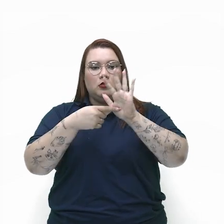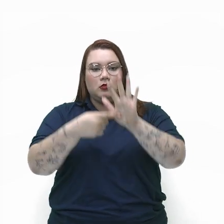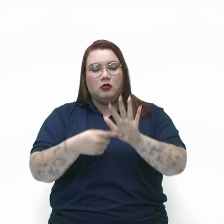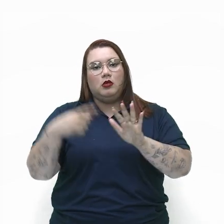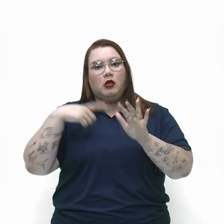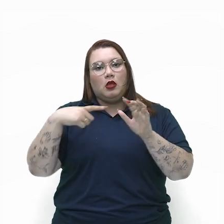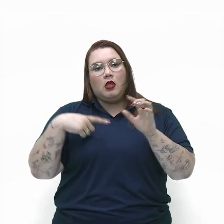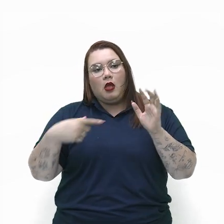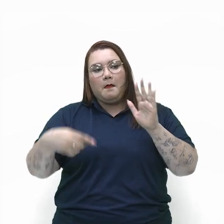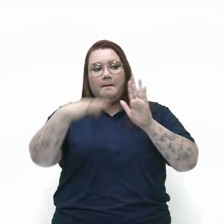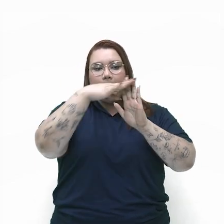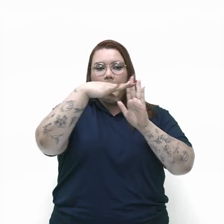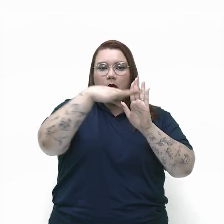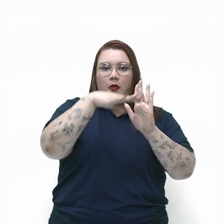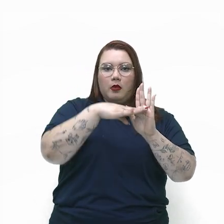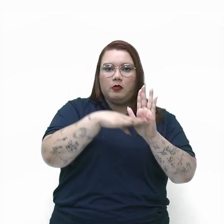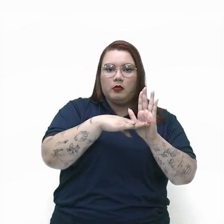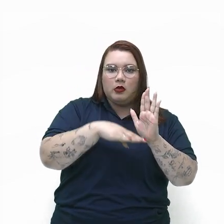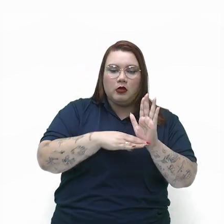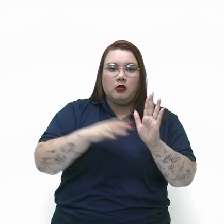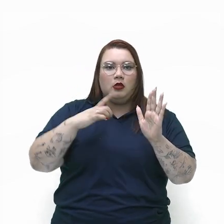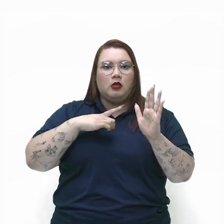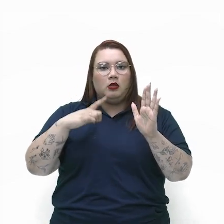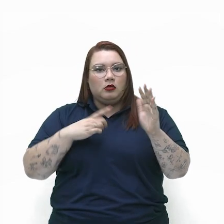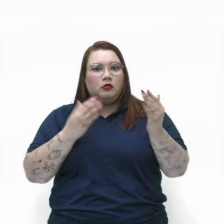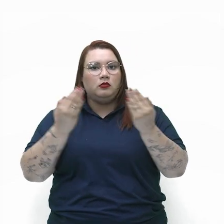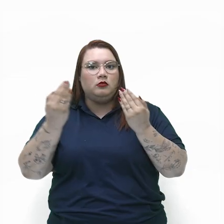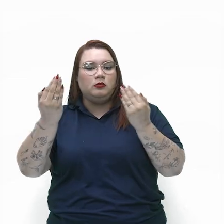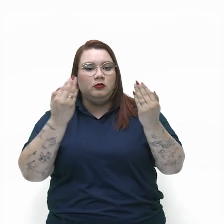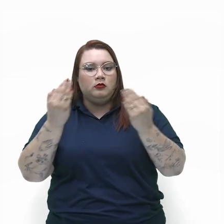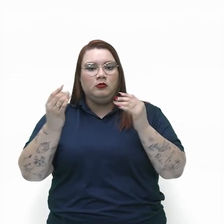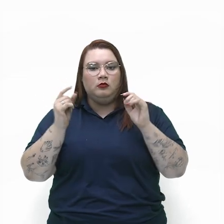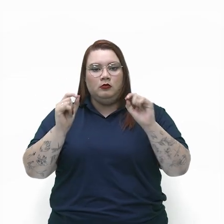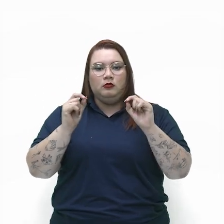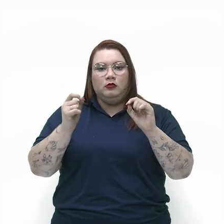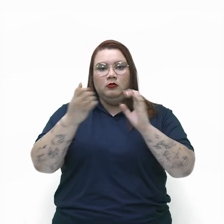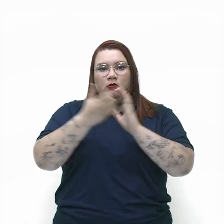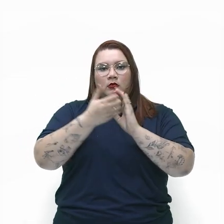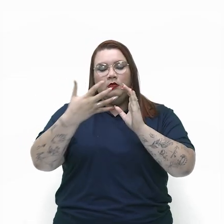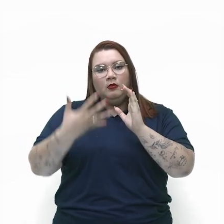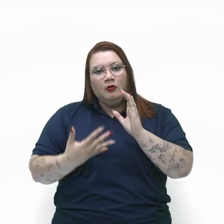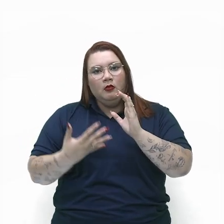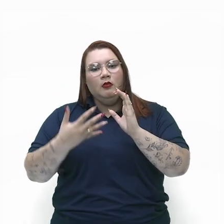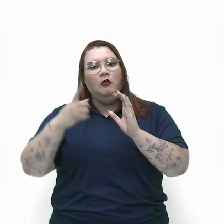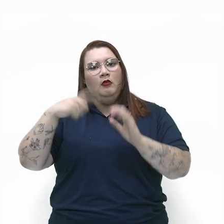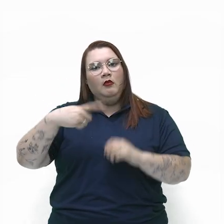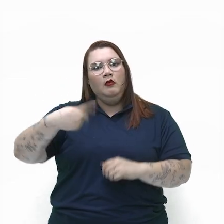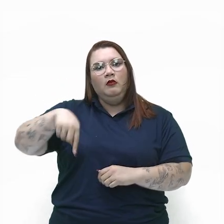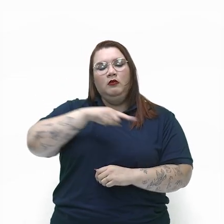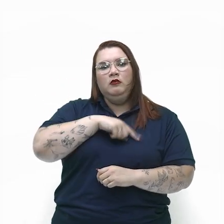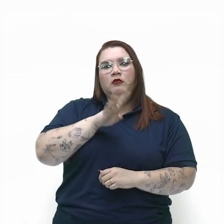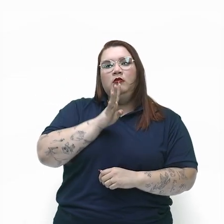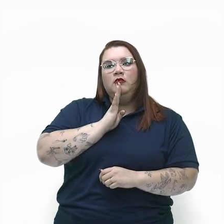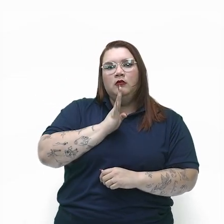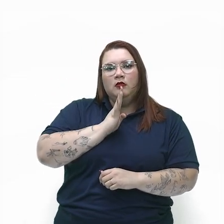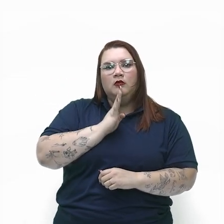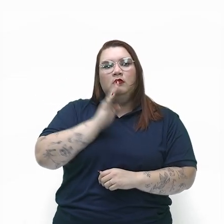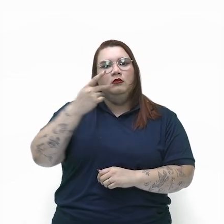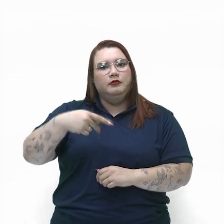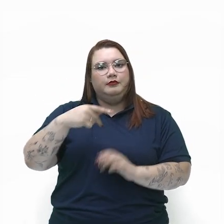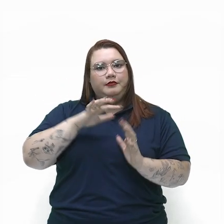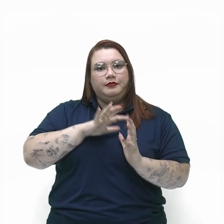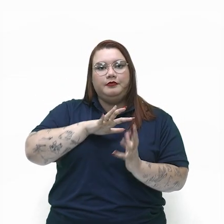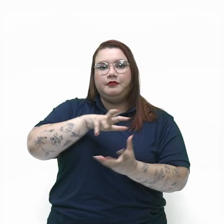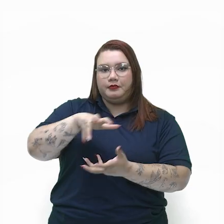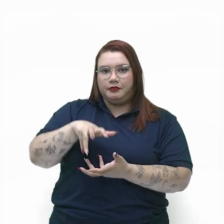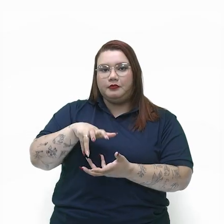vocês, está muito baseado, muito comparado com características que são conhecidas nossas aqui do